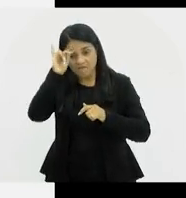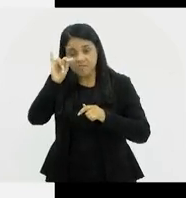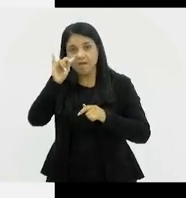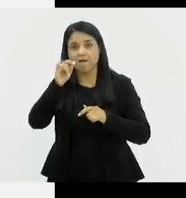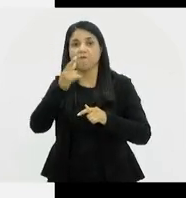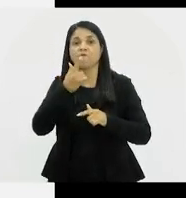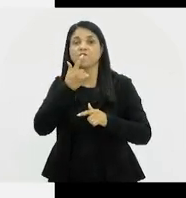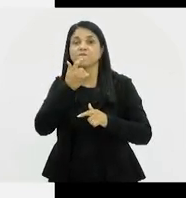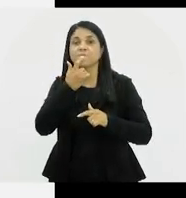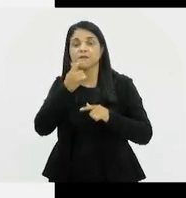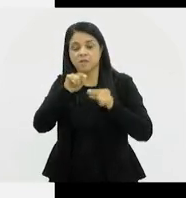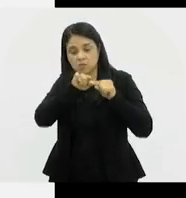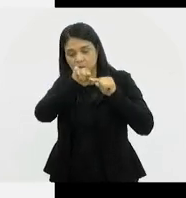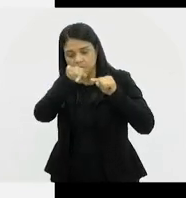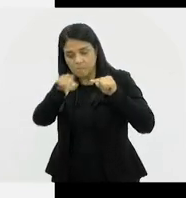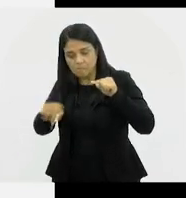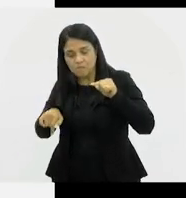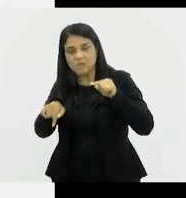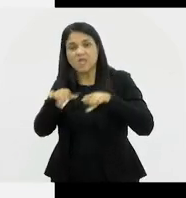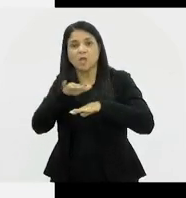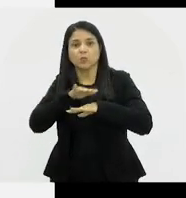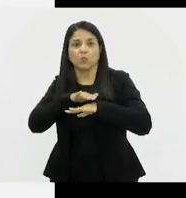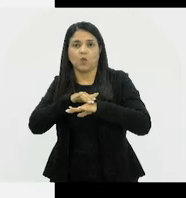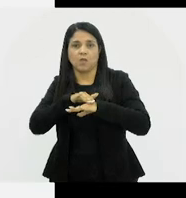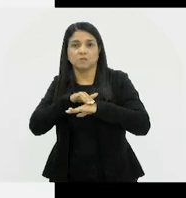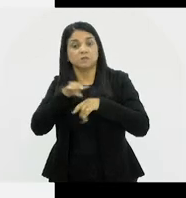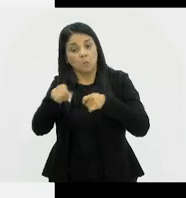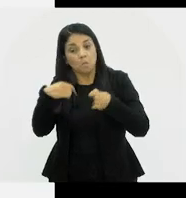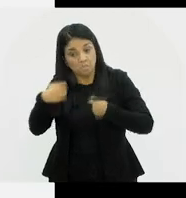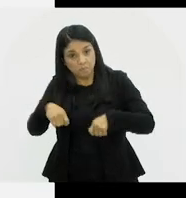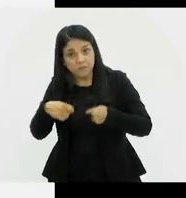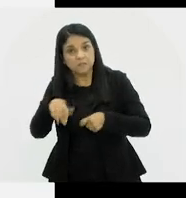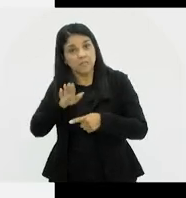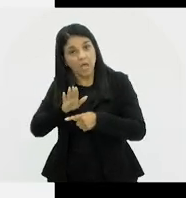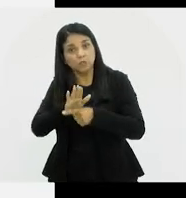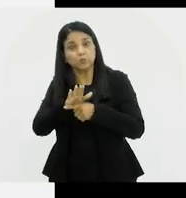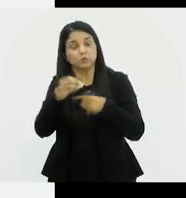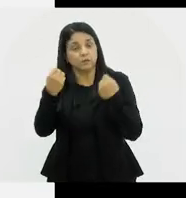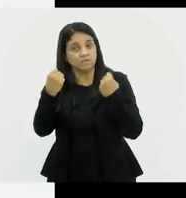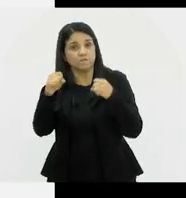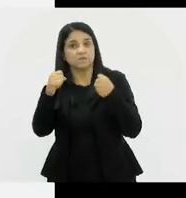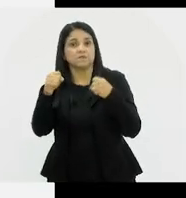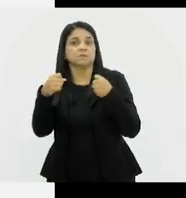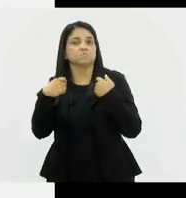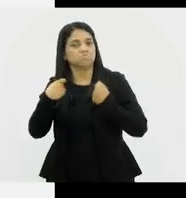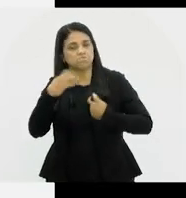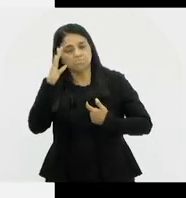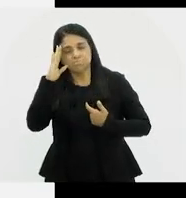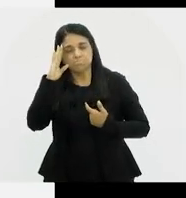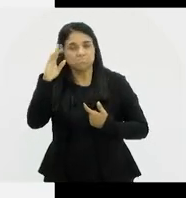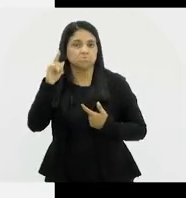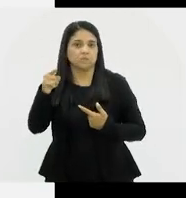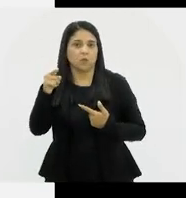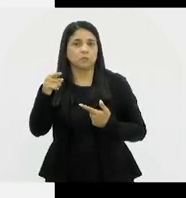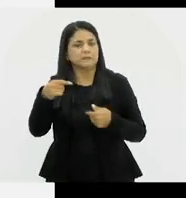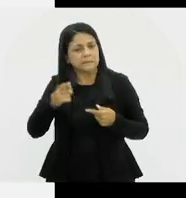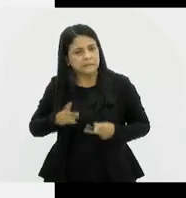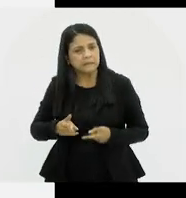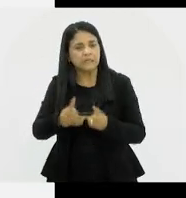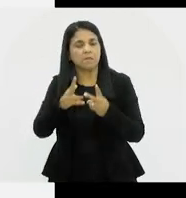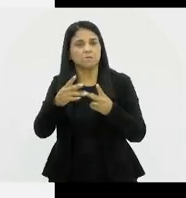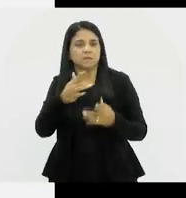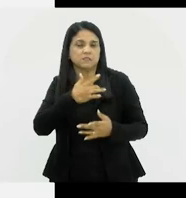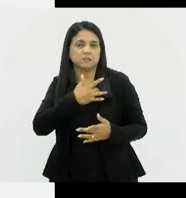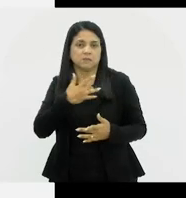vamos necessitar aí de alguém para nos ajudar. Então, temos que estar sempre provendo a nossa